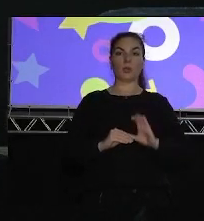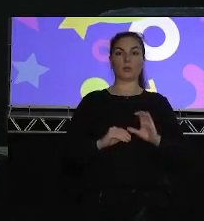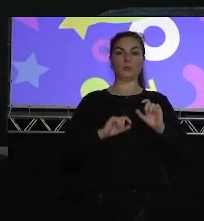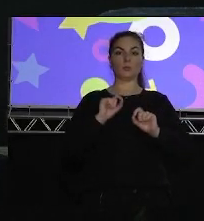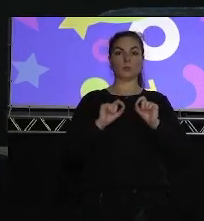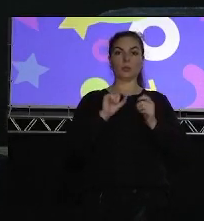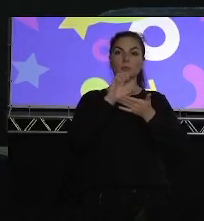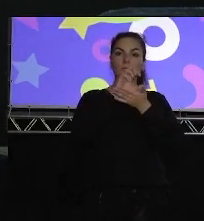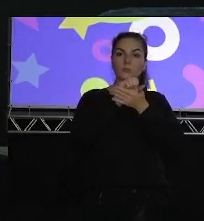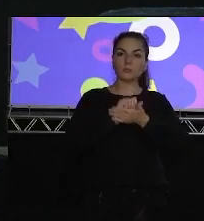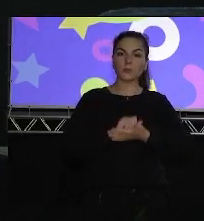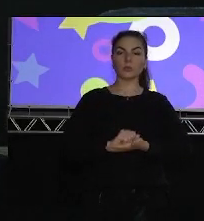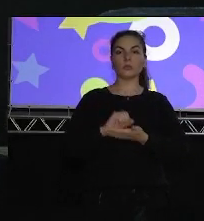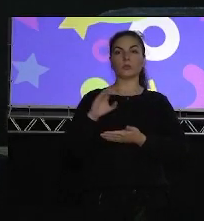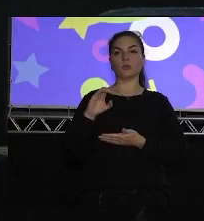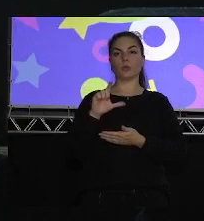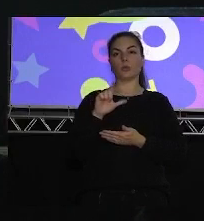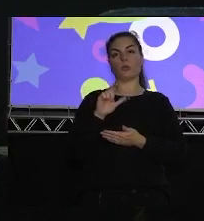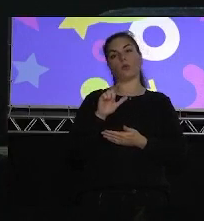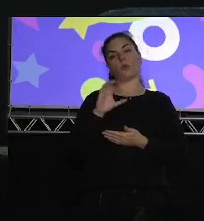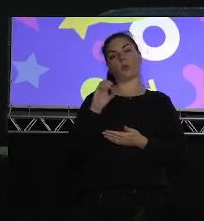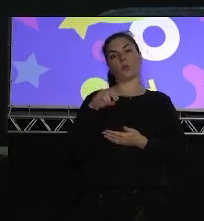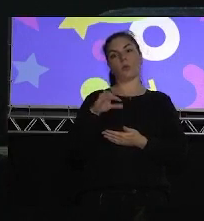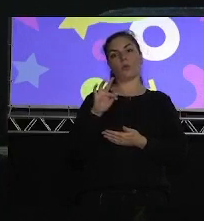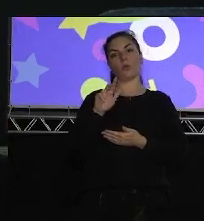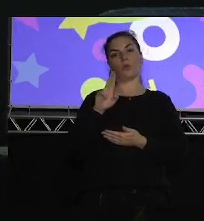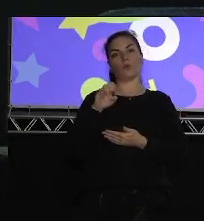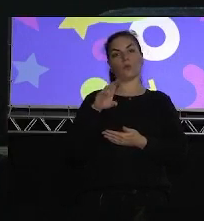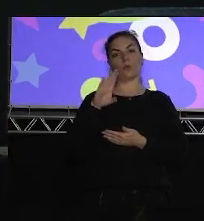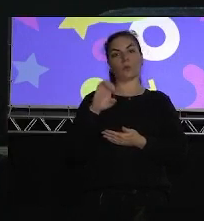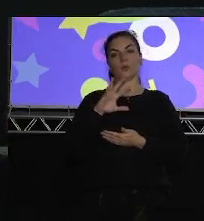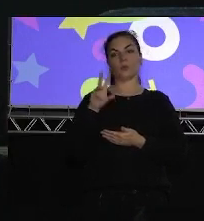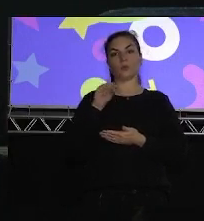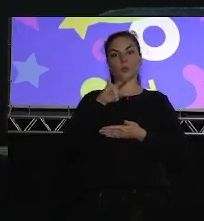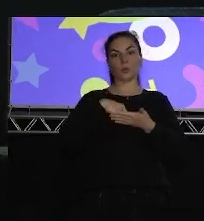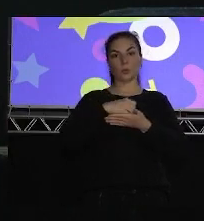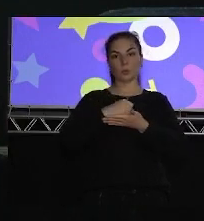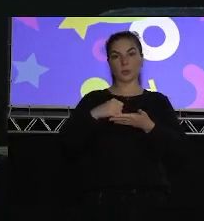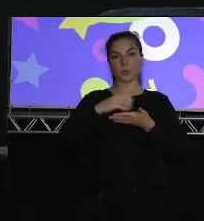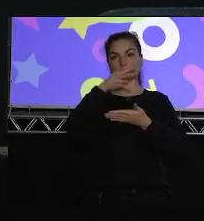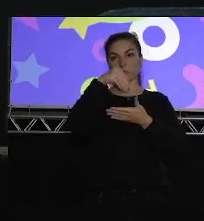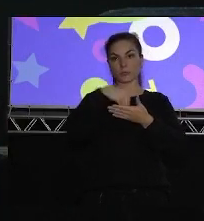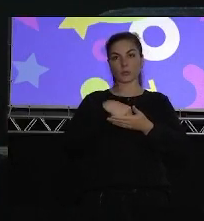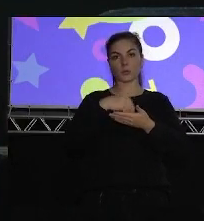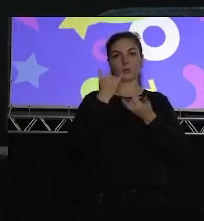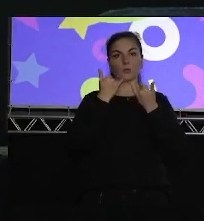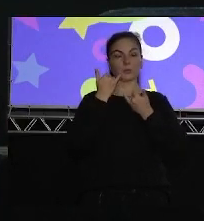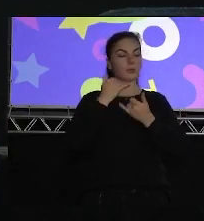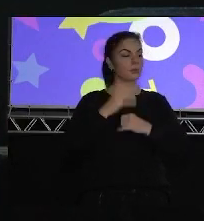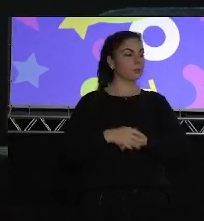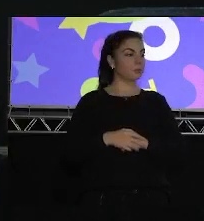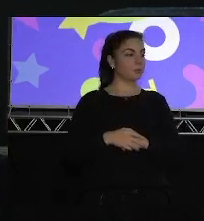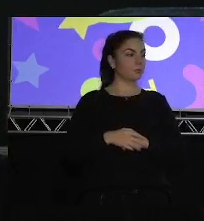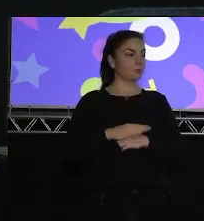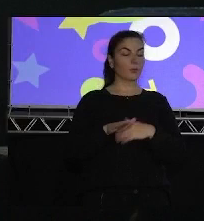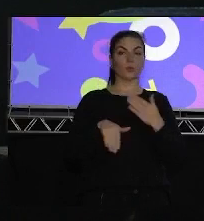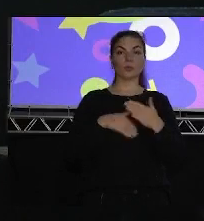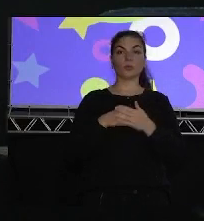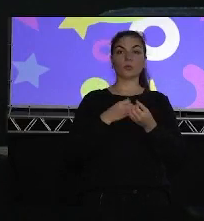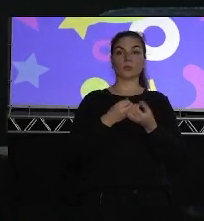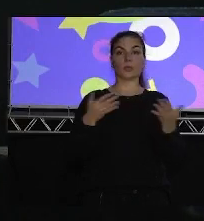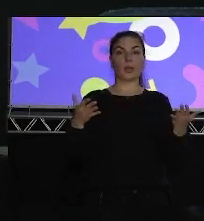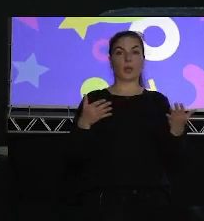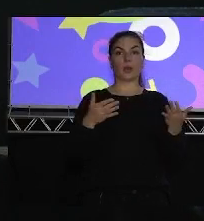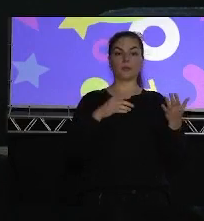registrado no Confluence, toda a documentação, tudo isso está lá dentro. Né? Toda a parte de entregáveis está aqui, então